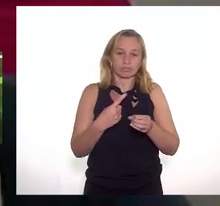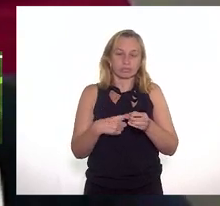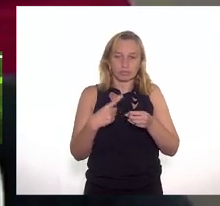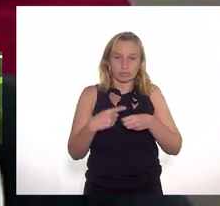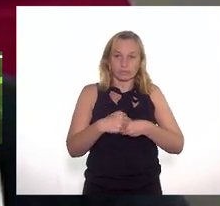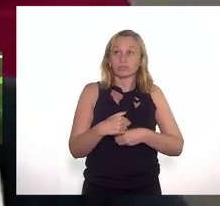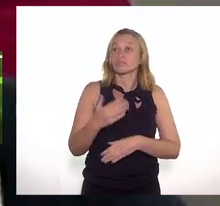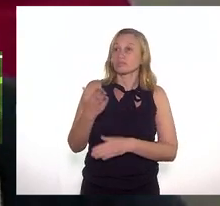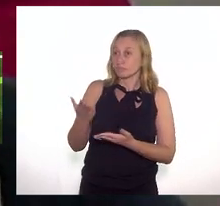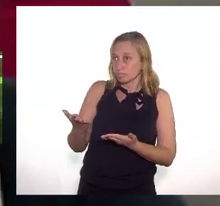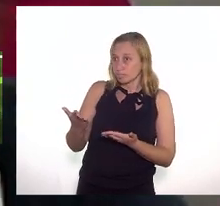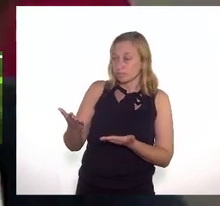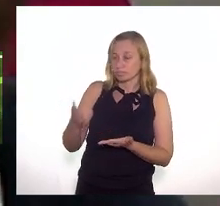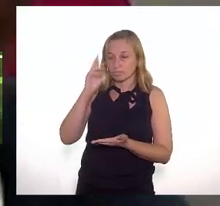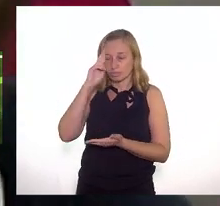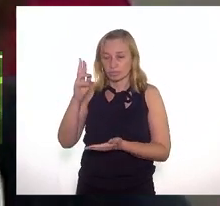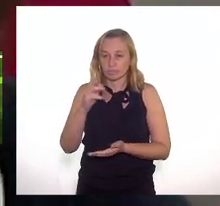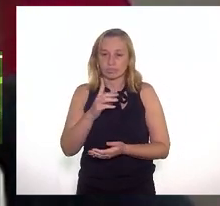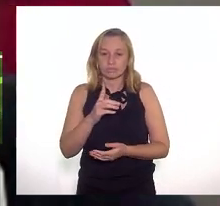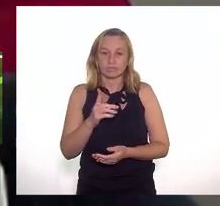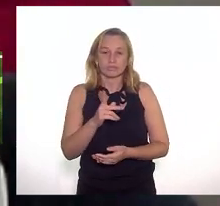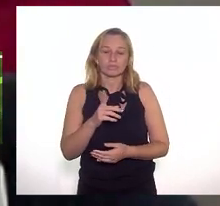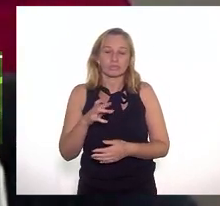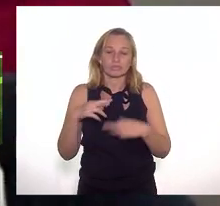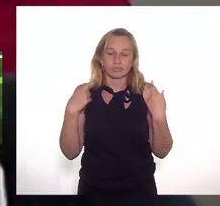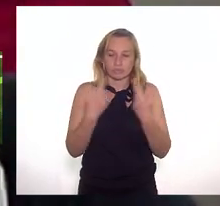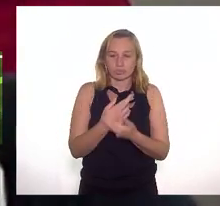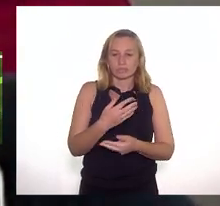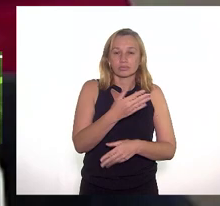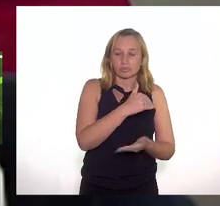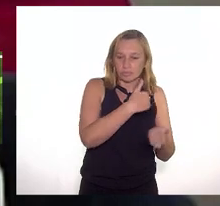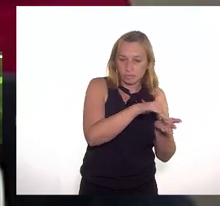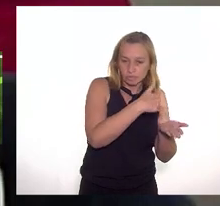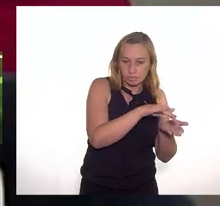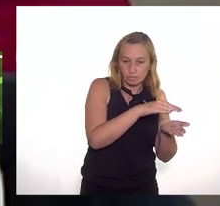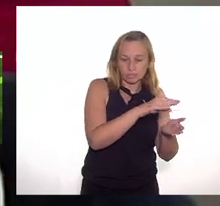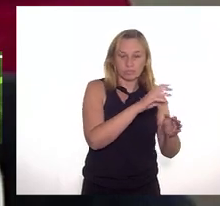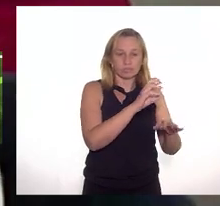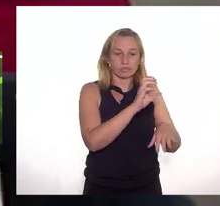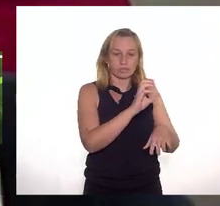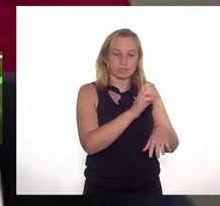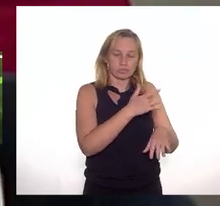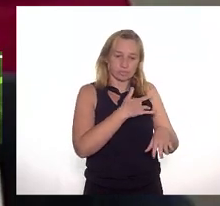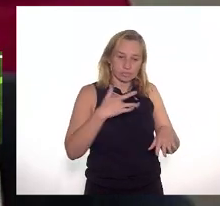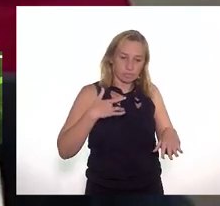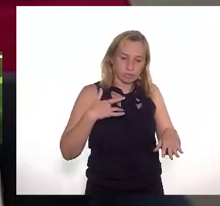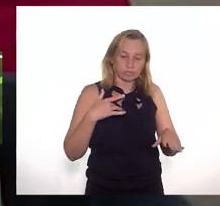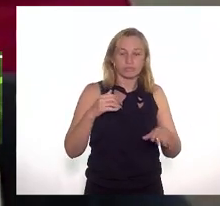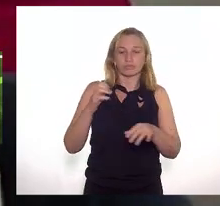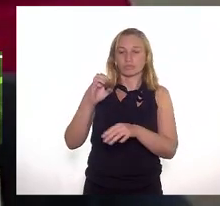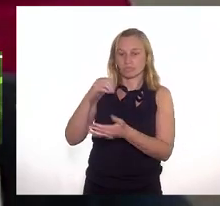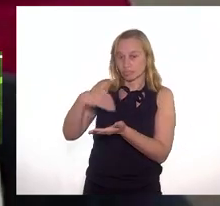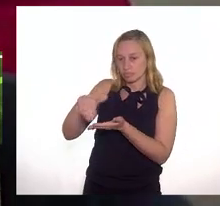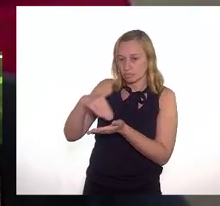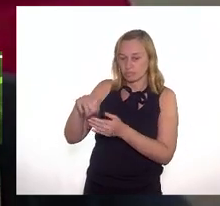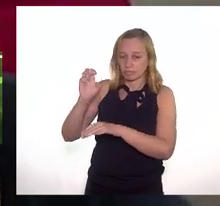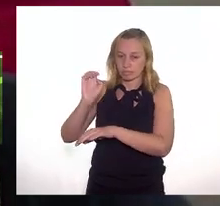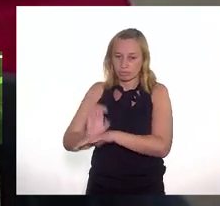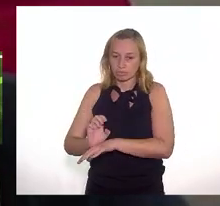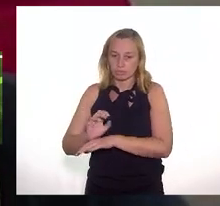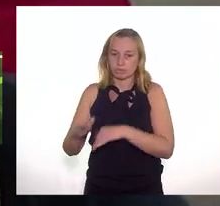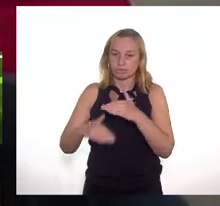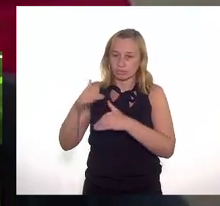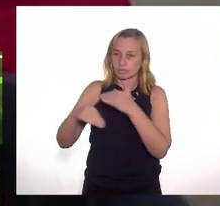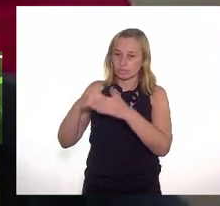reunião, entre a Secretaria de Saúde e a Secretaria de Estado de Desenvolvimento Social. Acho que a